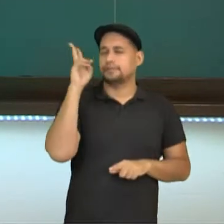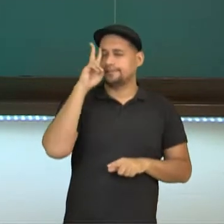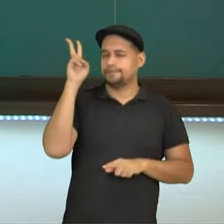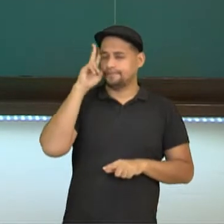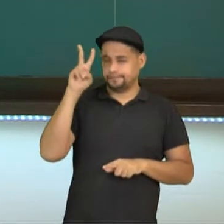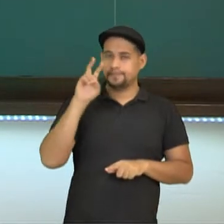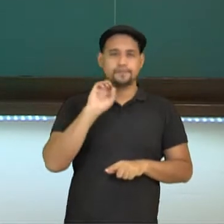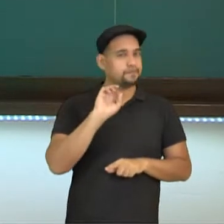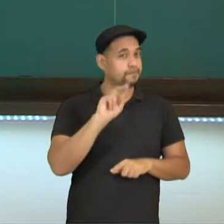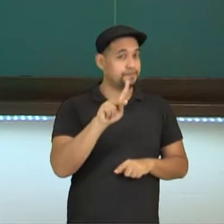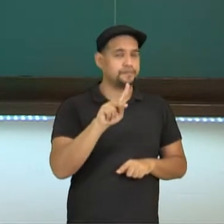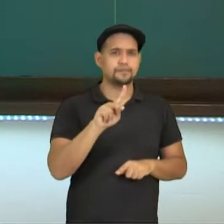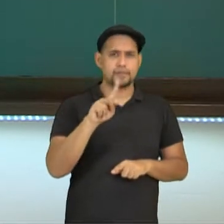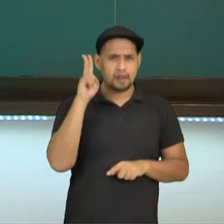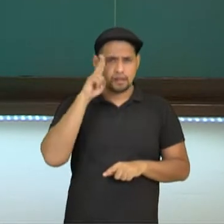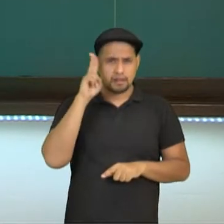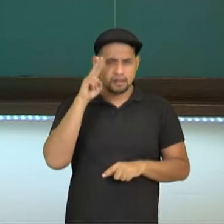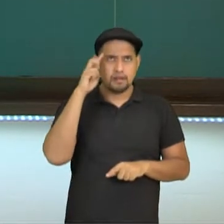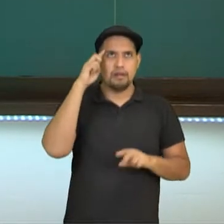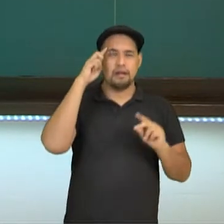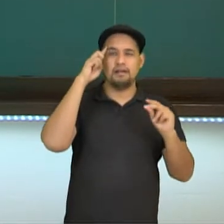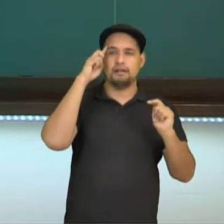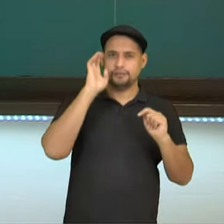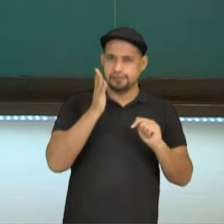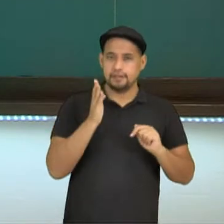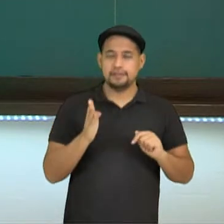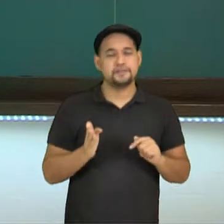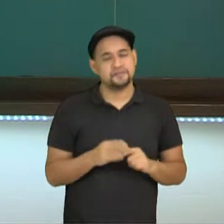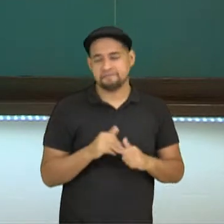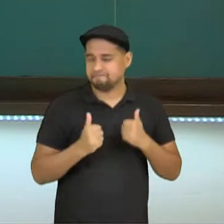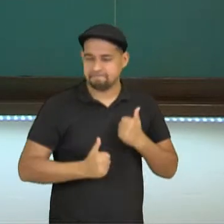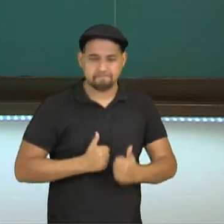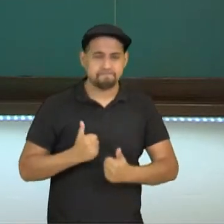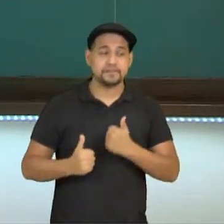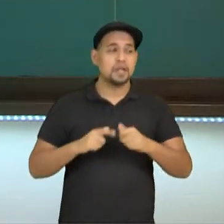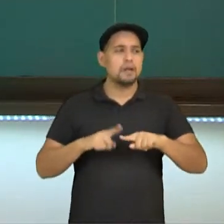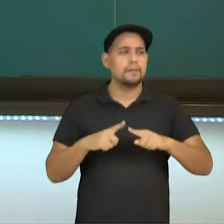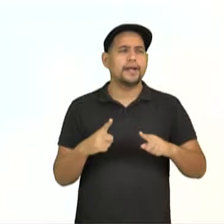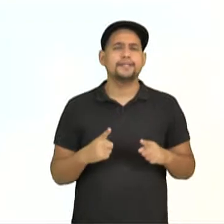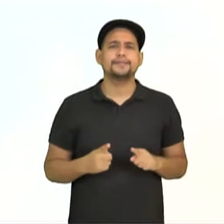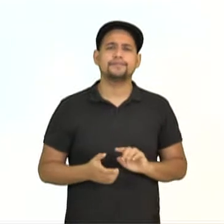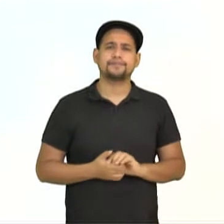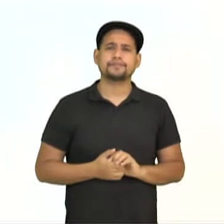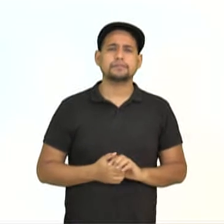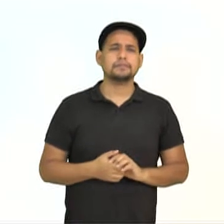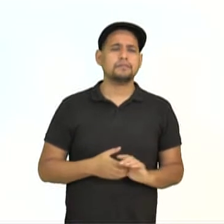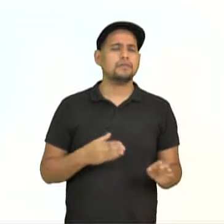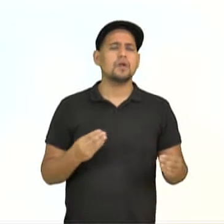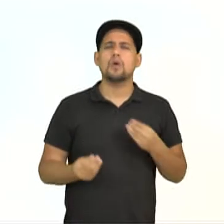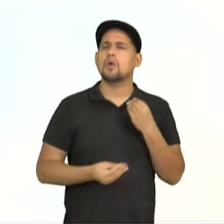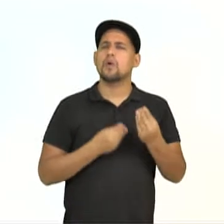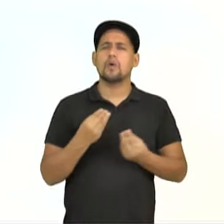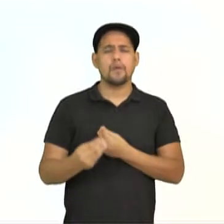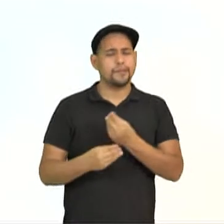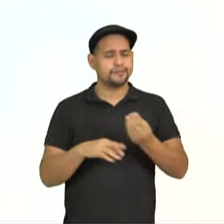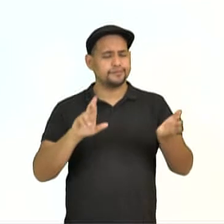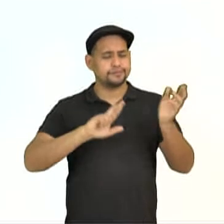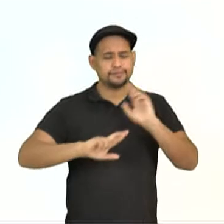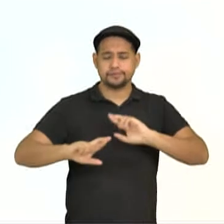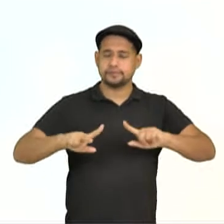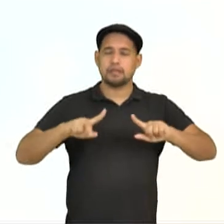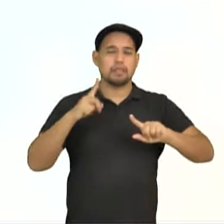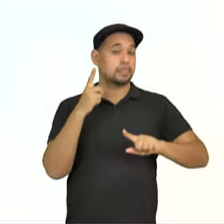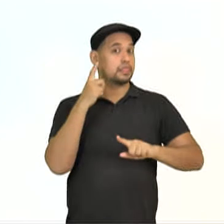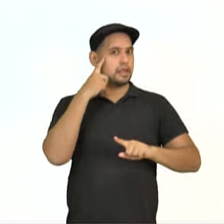lembrar, ok? Lembrou? Ajudou na memória? Boa, isso aí. Então, criança, como as divergências